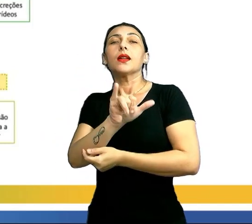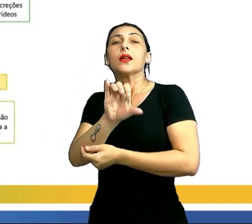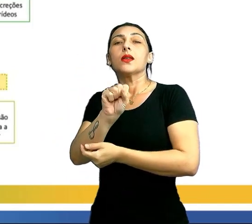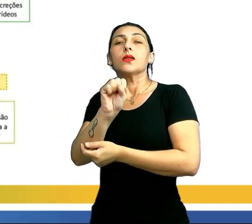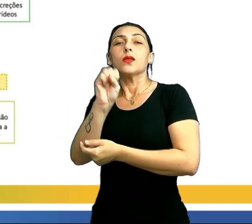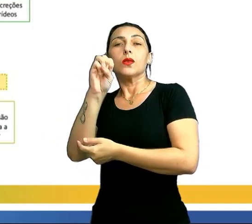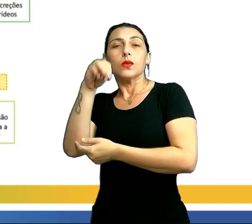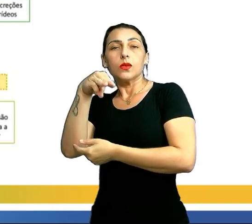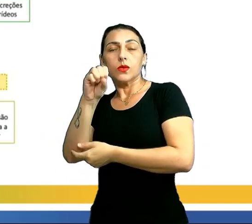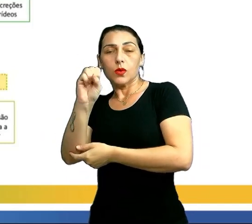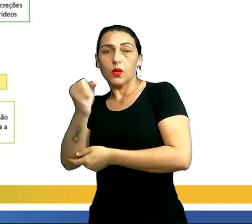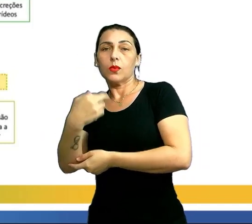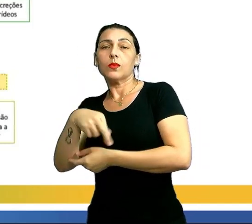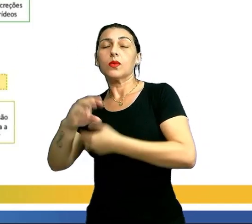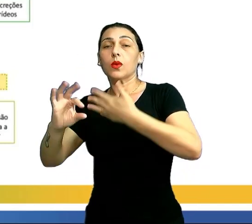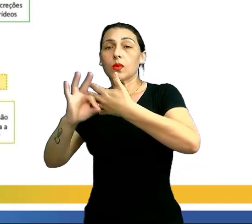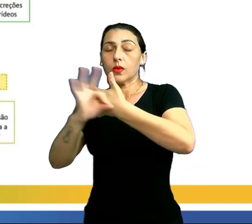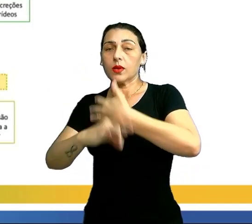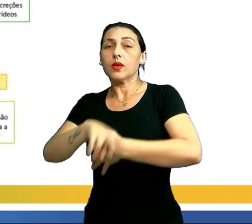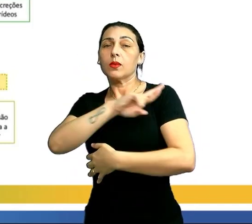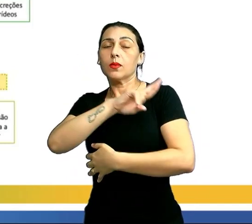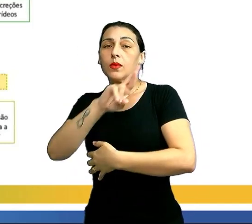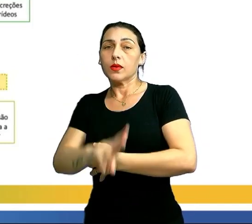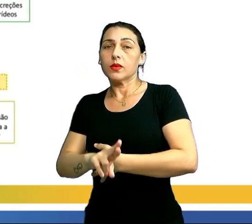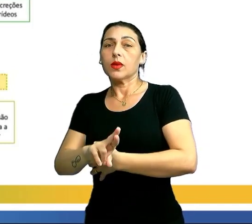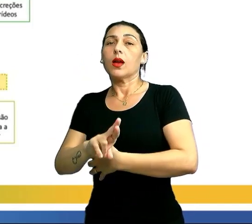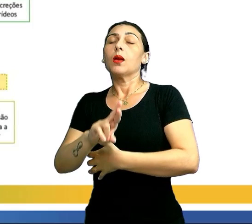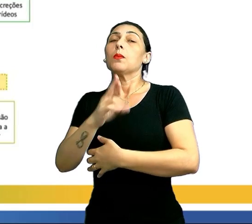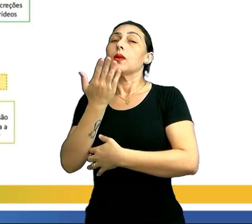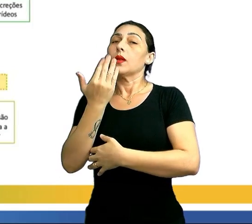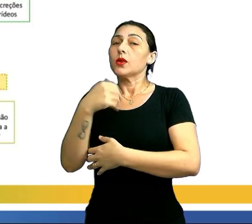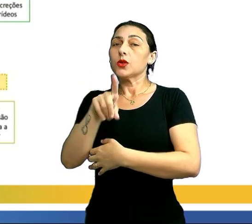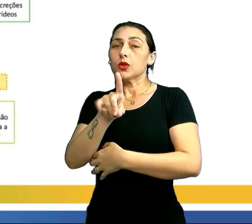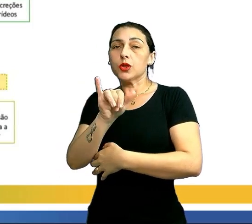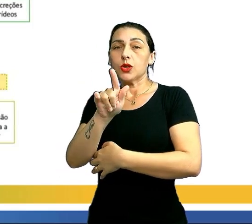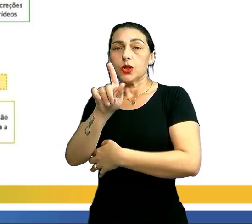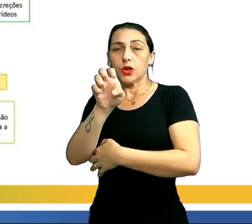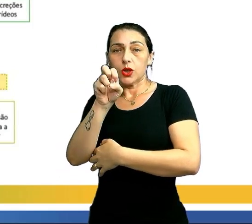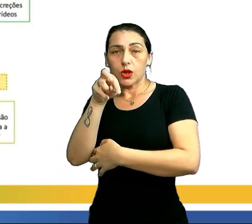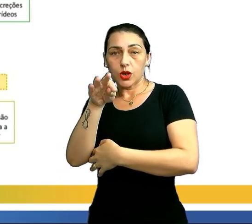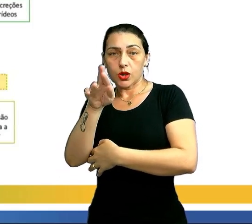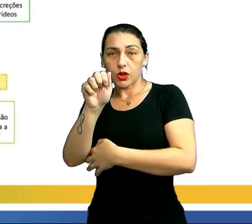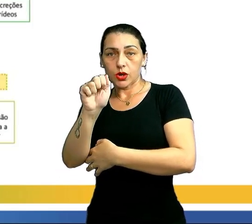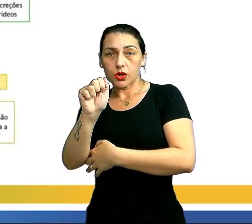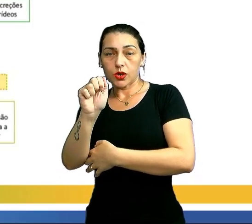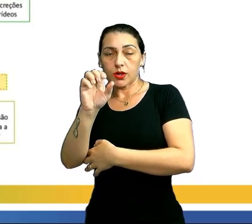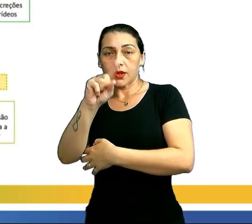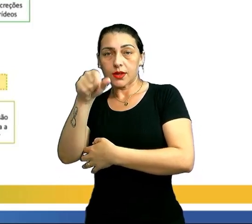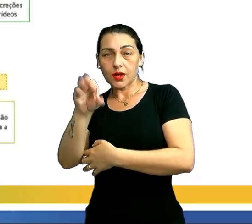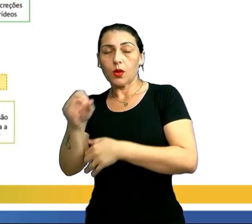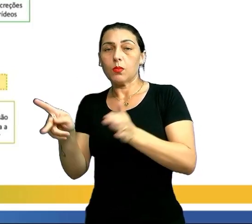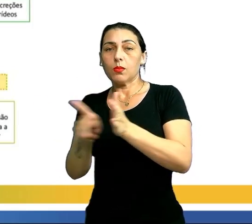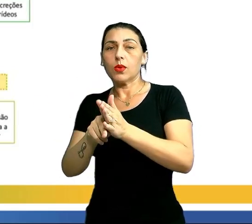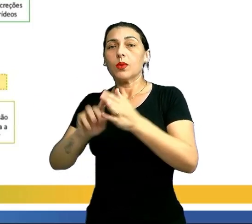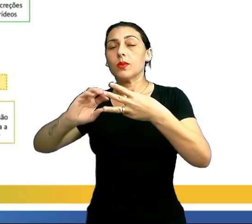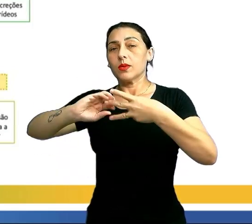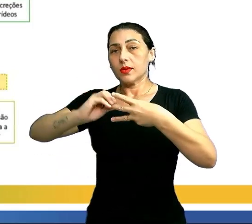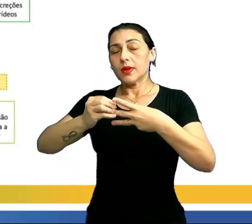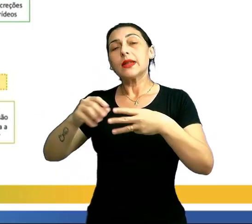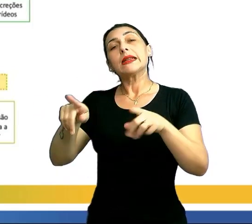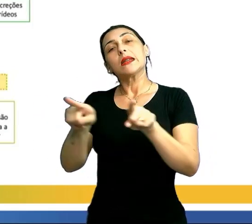Lisossomos são as organelas responsáveis pela digestão intracelular. E aí, parecido com os lisossomos, nós temos